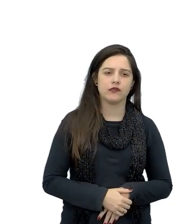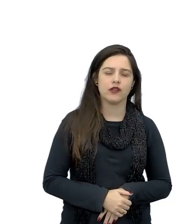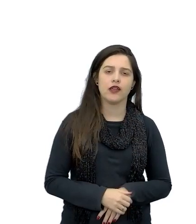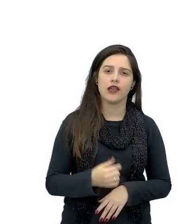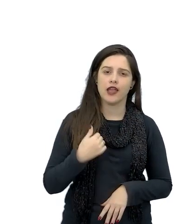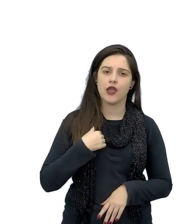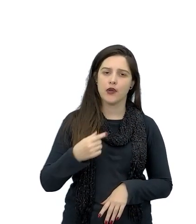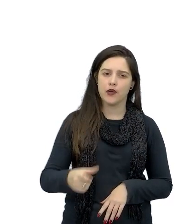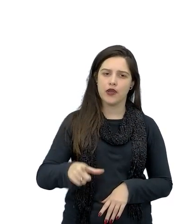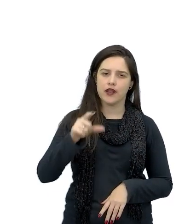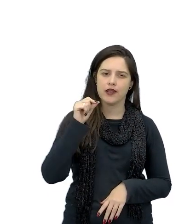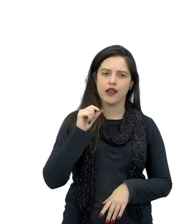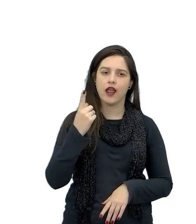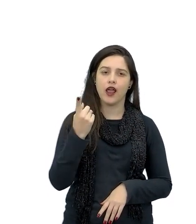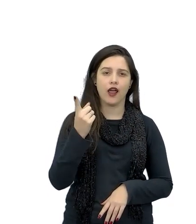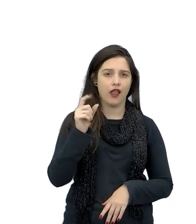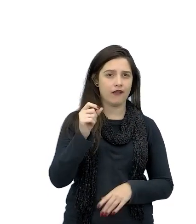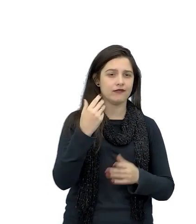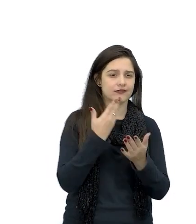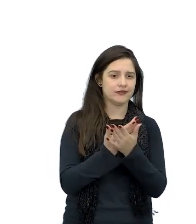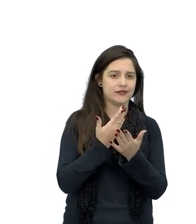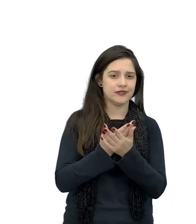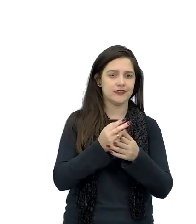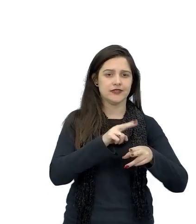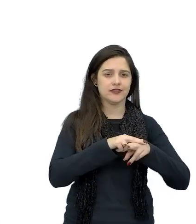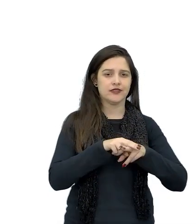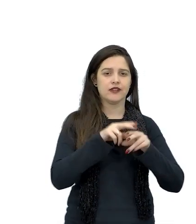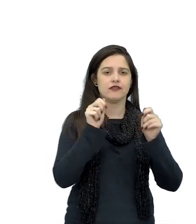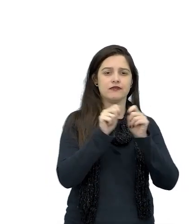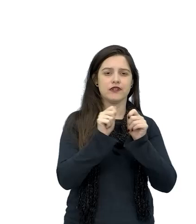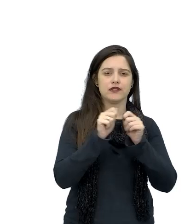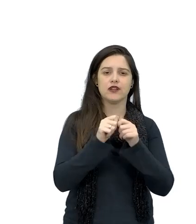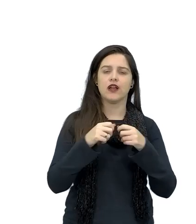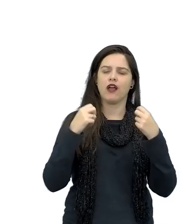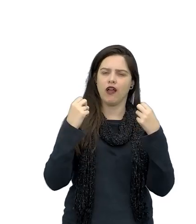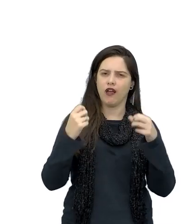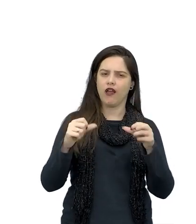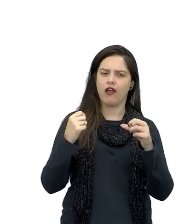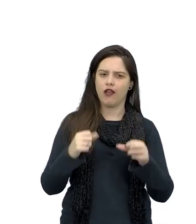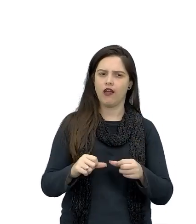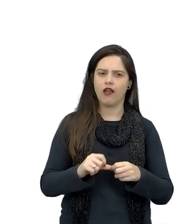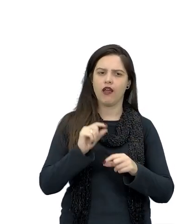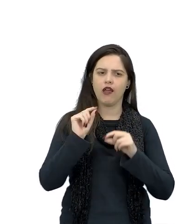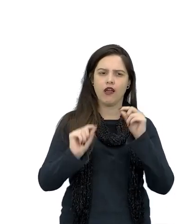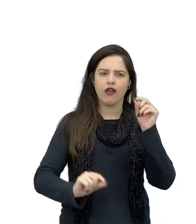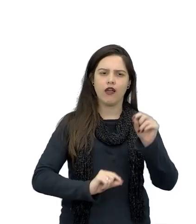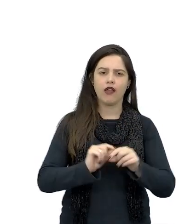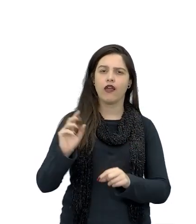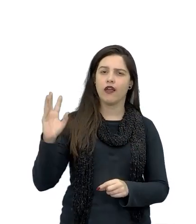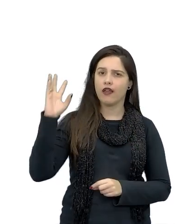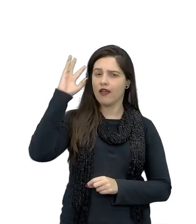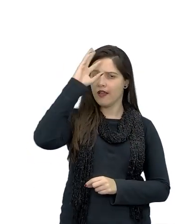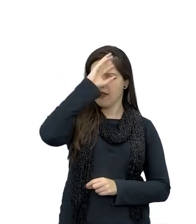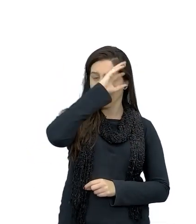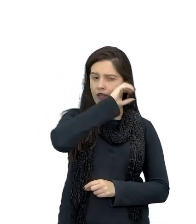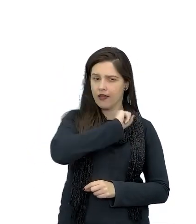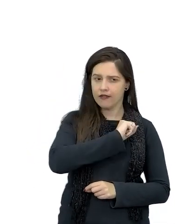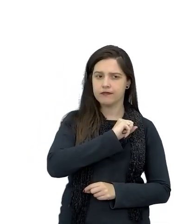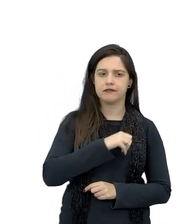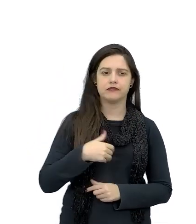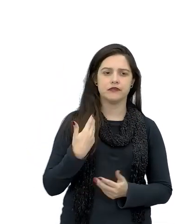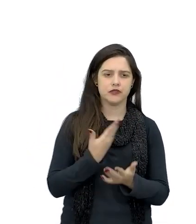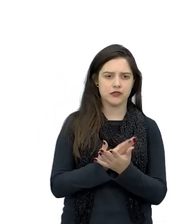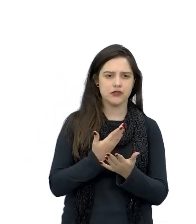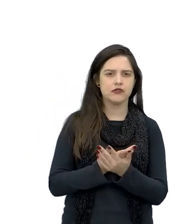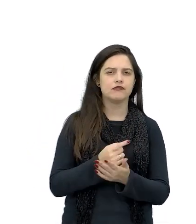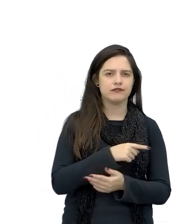Escolhi aqui a aula 10, revisando e fazendo a autoavaliação. O que eles vão aprender, né? O que os